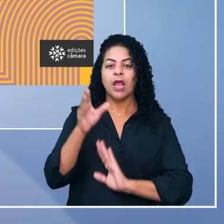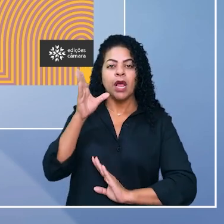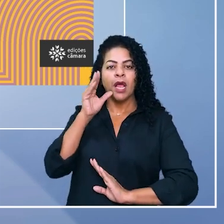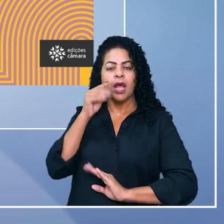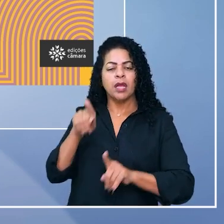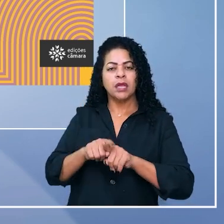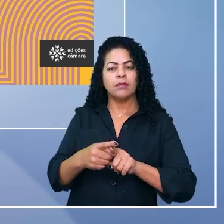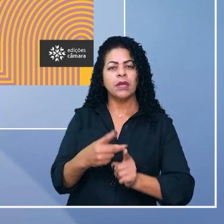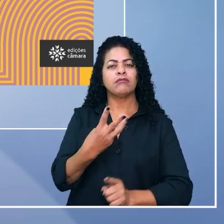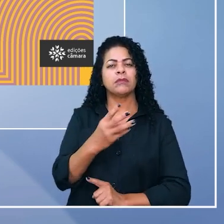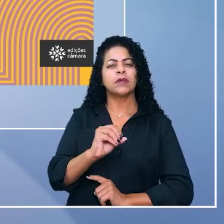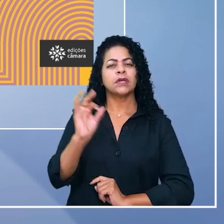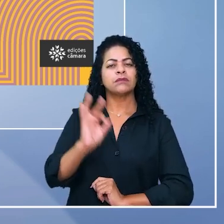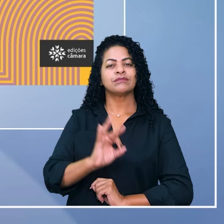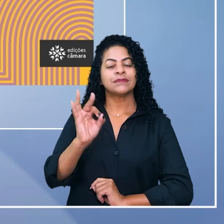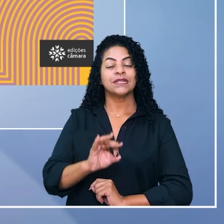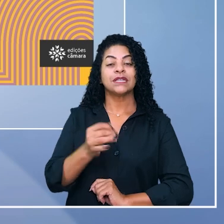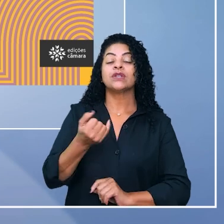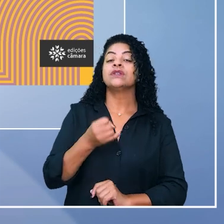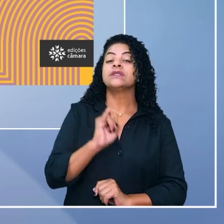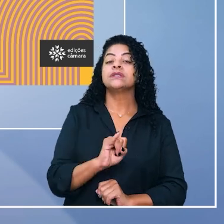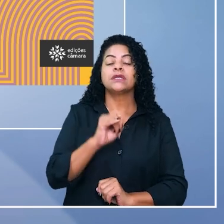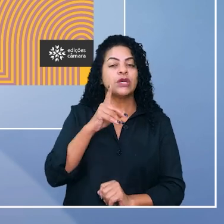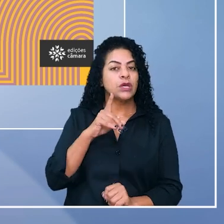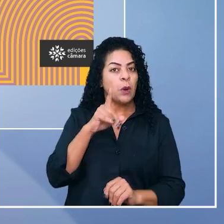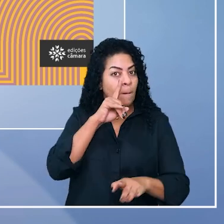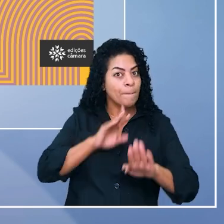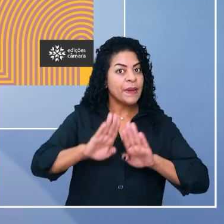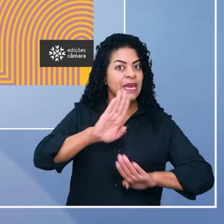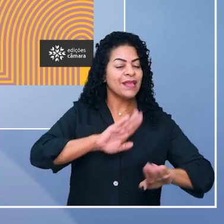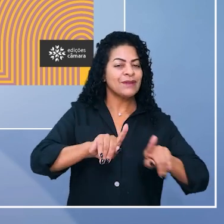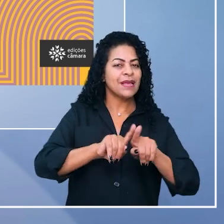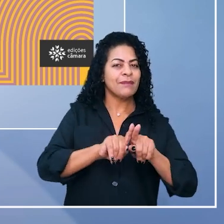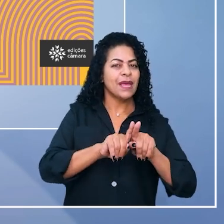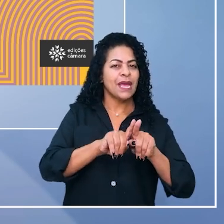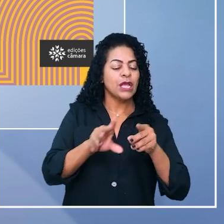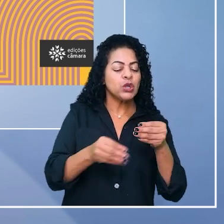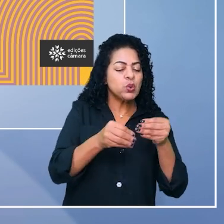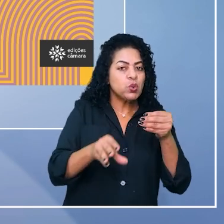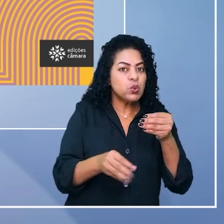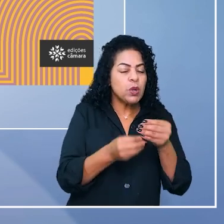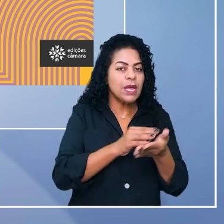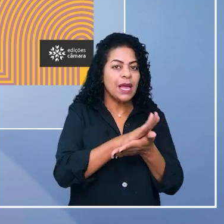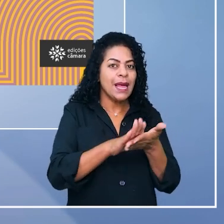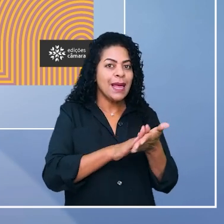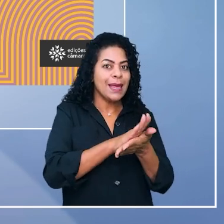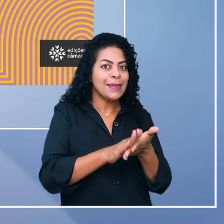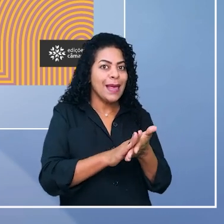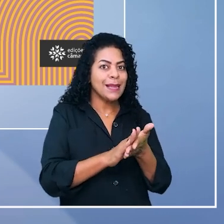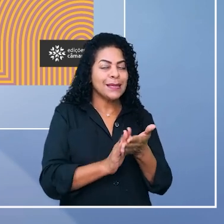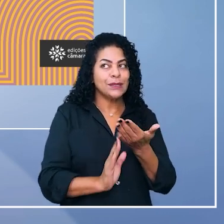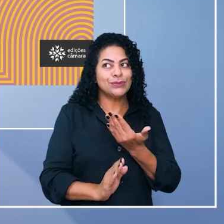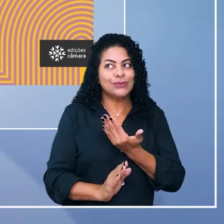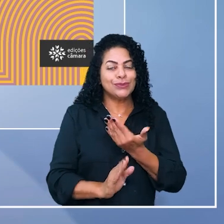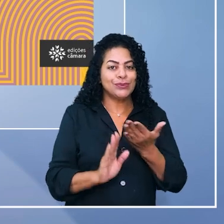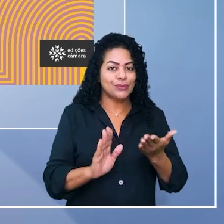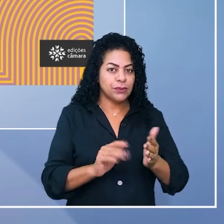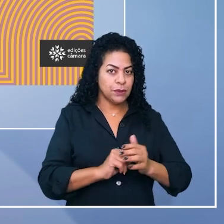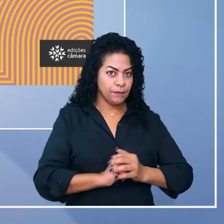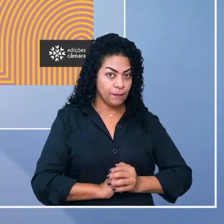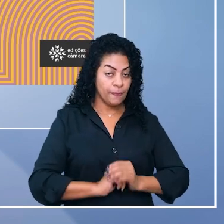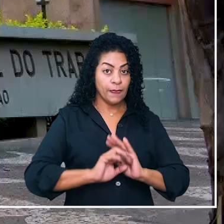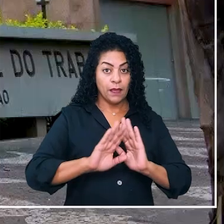um adicional de 30% sobre o salário, sem os acréscimos de gratificações, prêmios ou participação